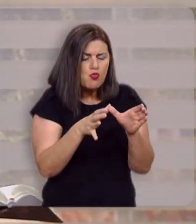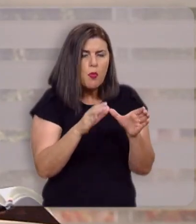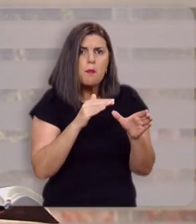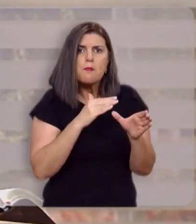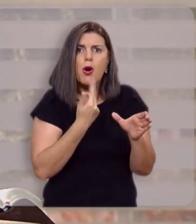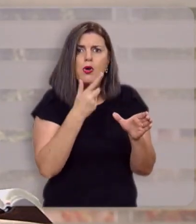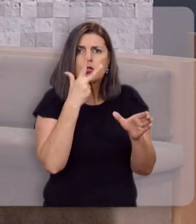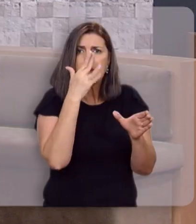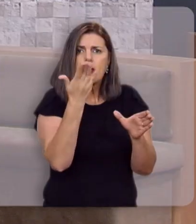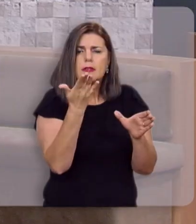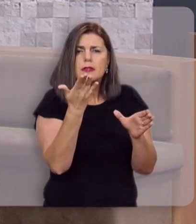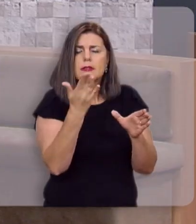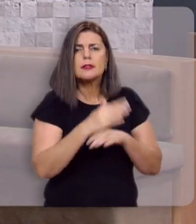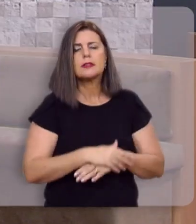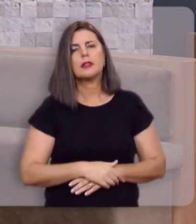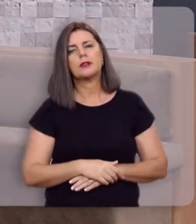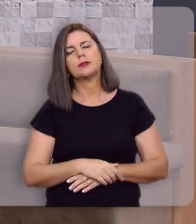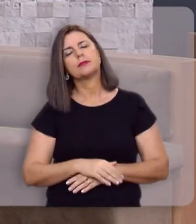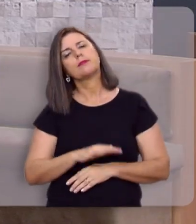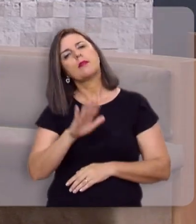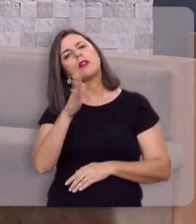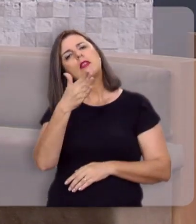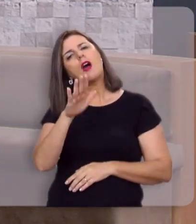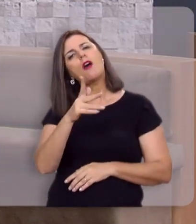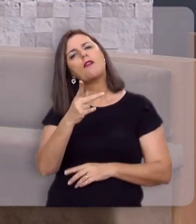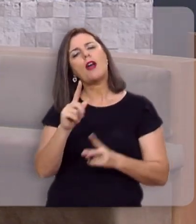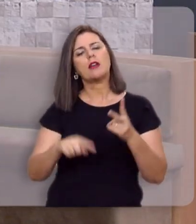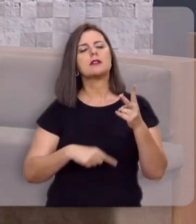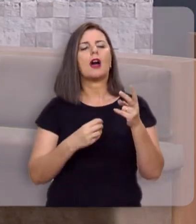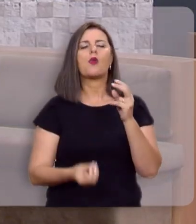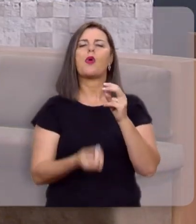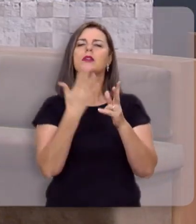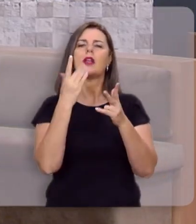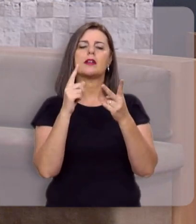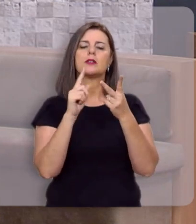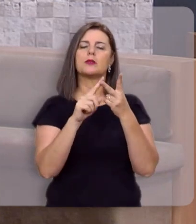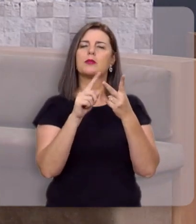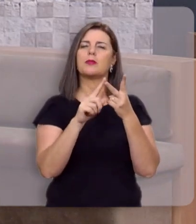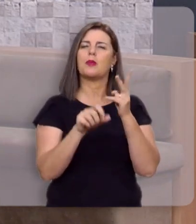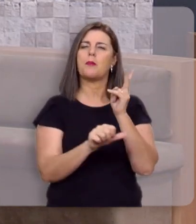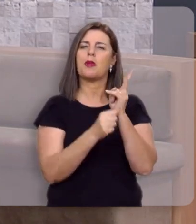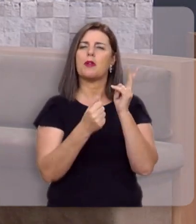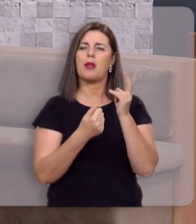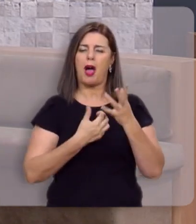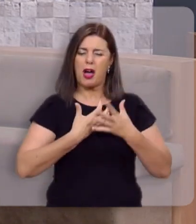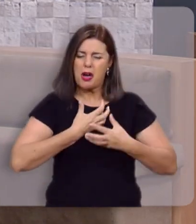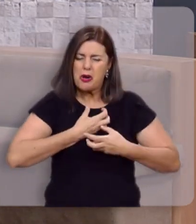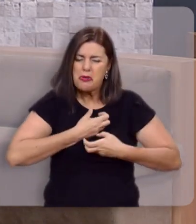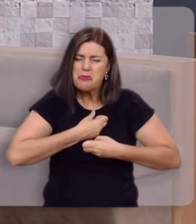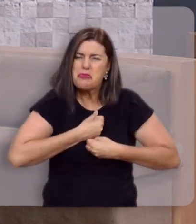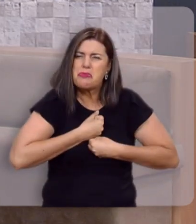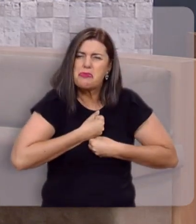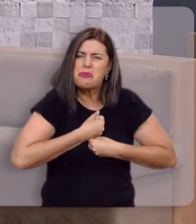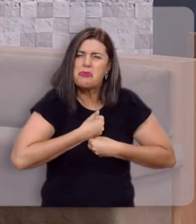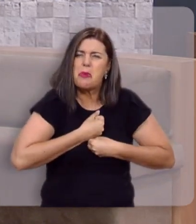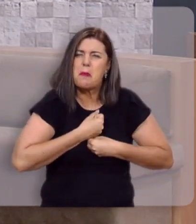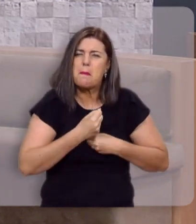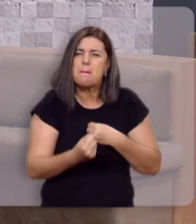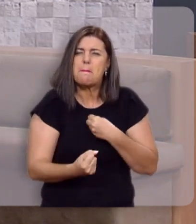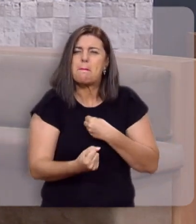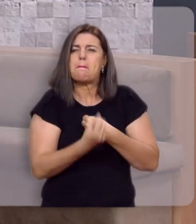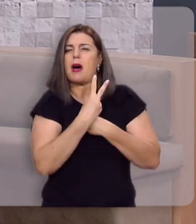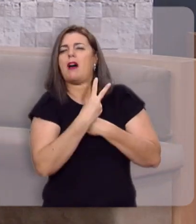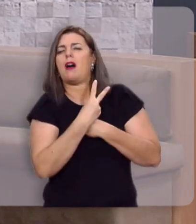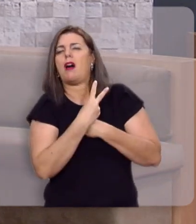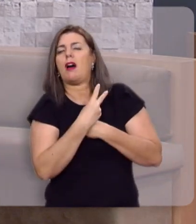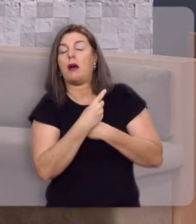morte. Talvez isso produza o segundo problema. Angústias do inferno se apoderaram de mim. Porque